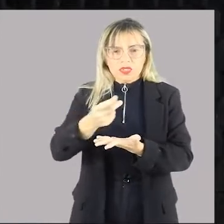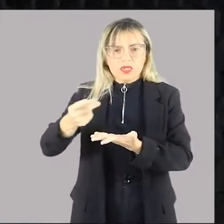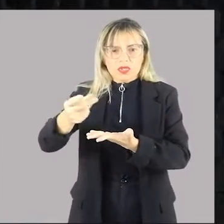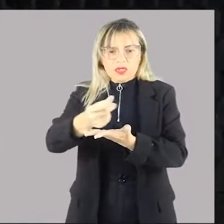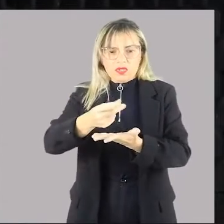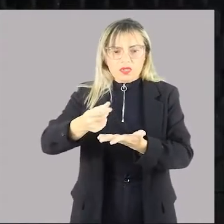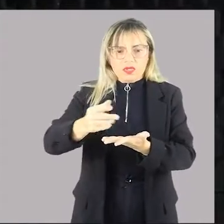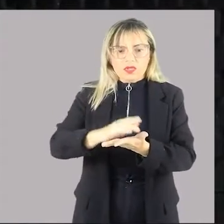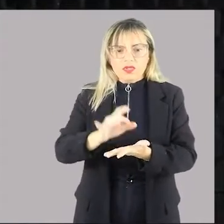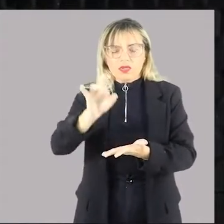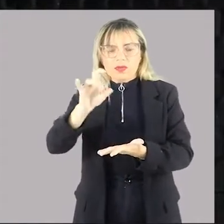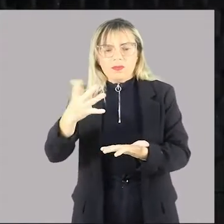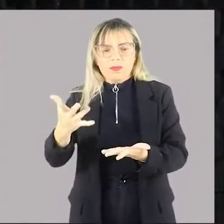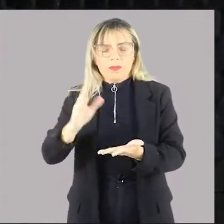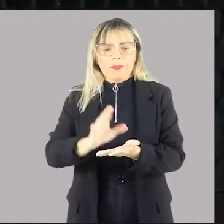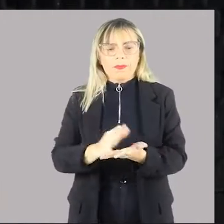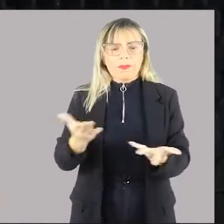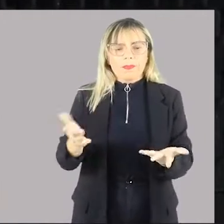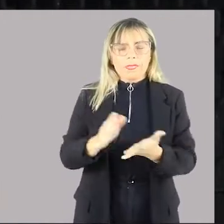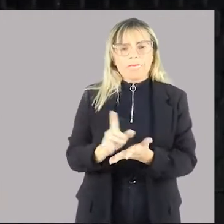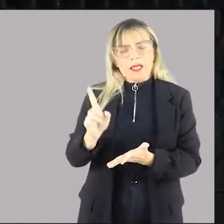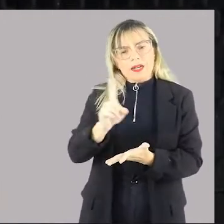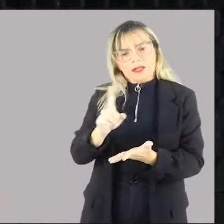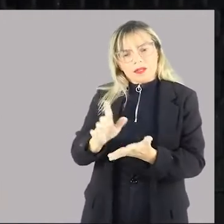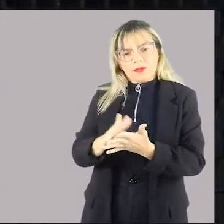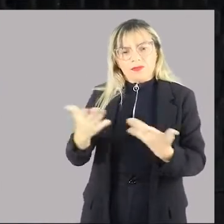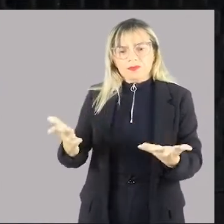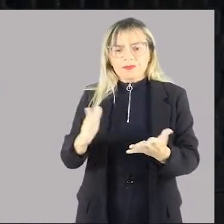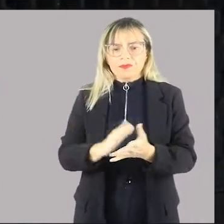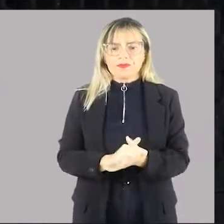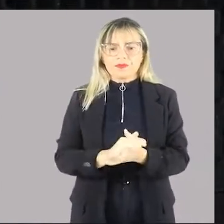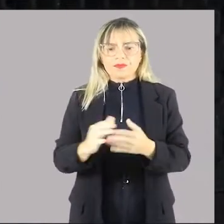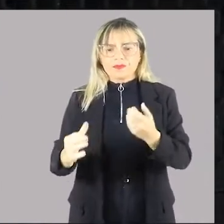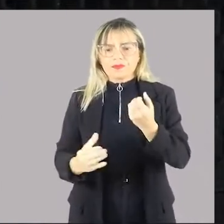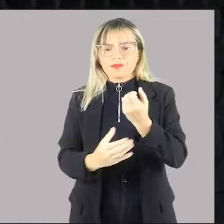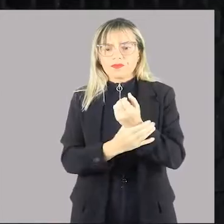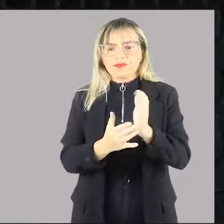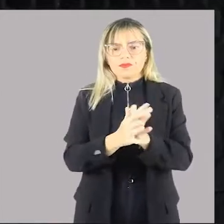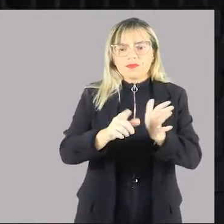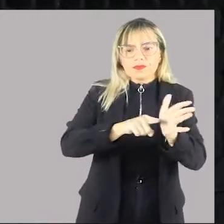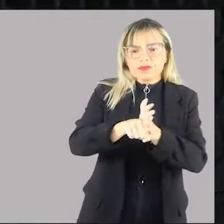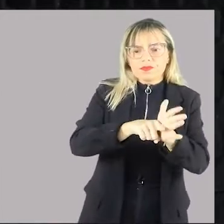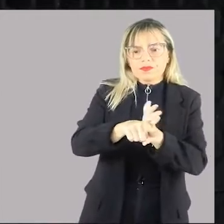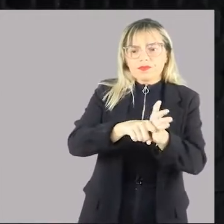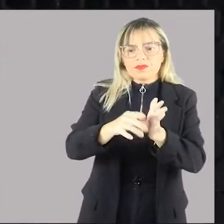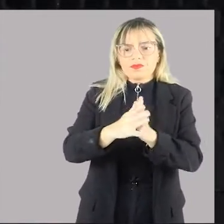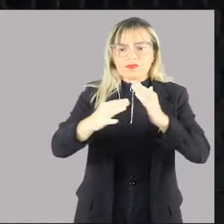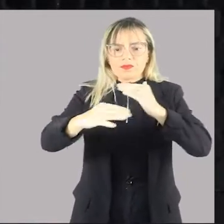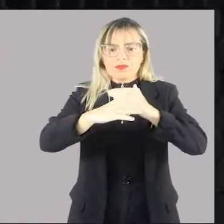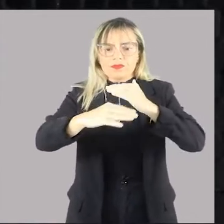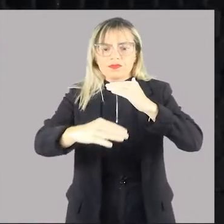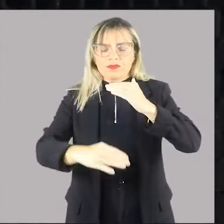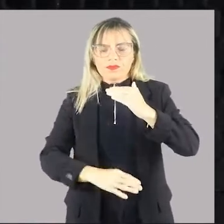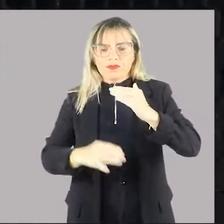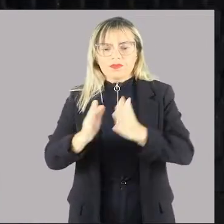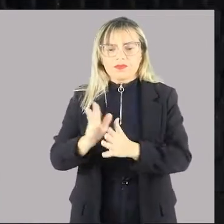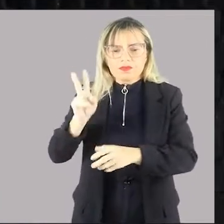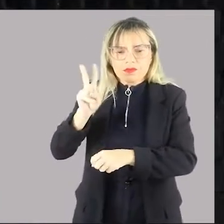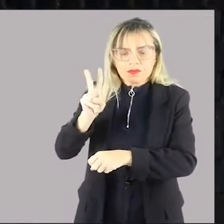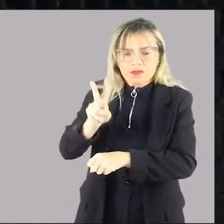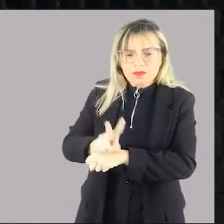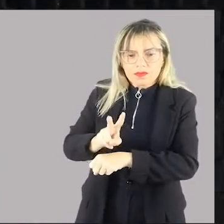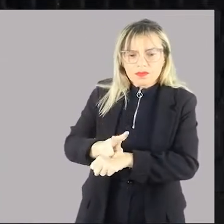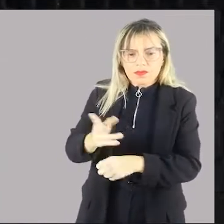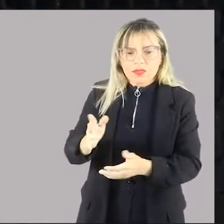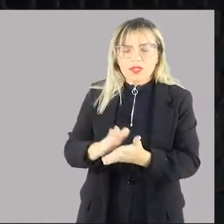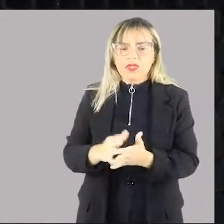renda por si só, ela não garante que os dados da desigualdade sejam plenamente verificados.